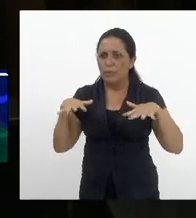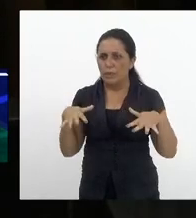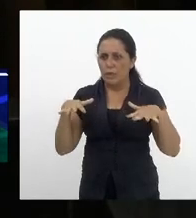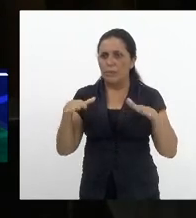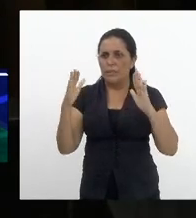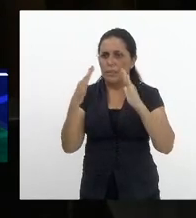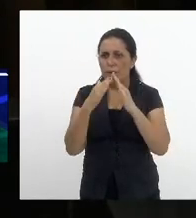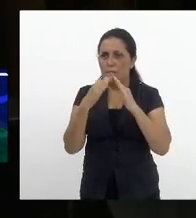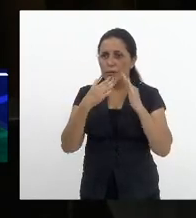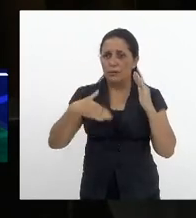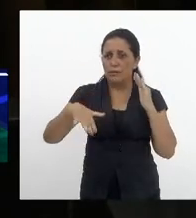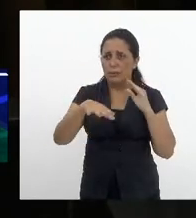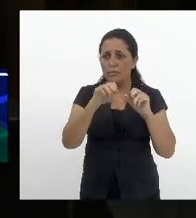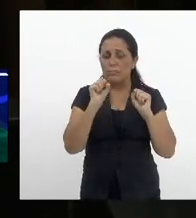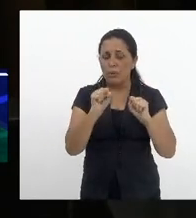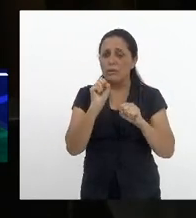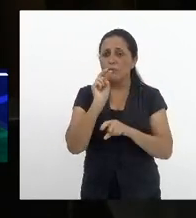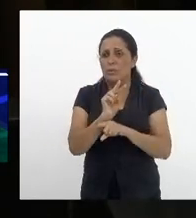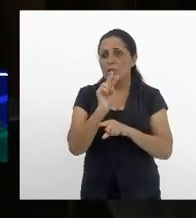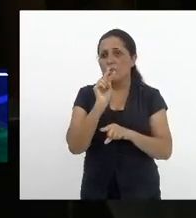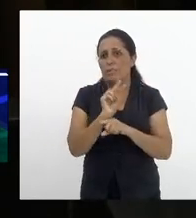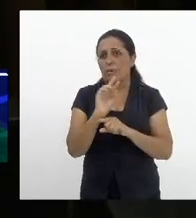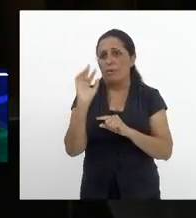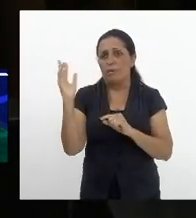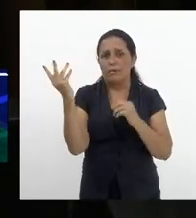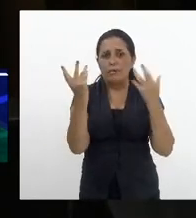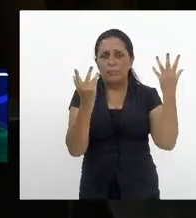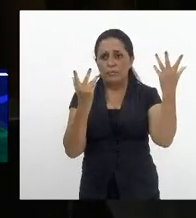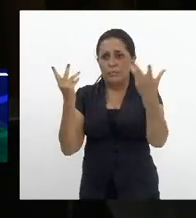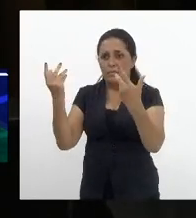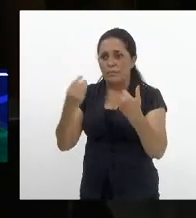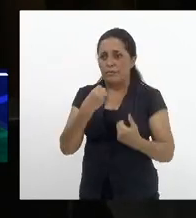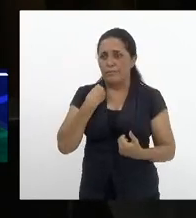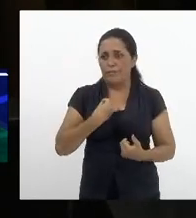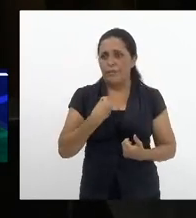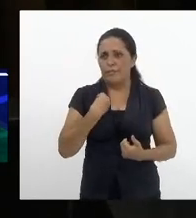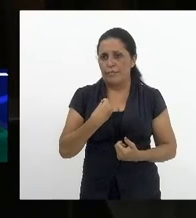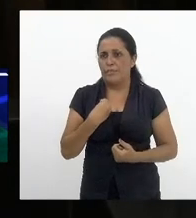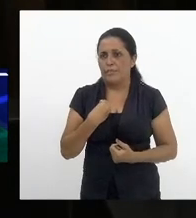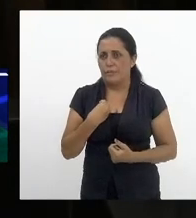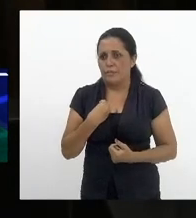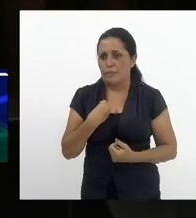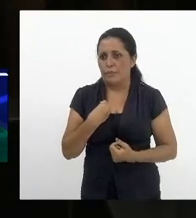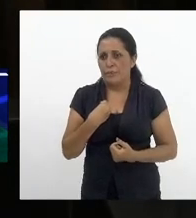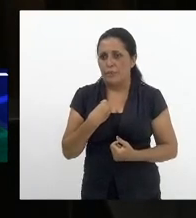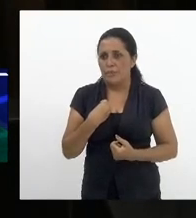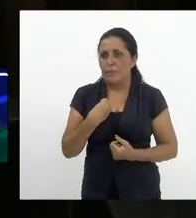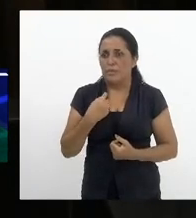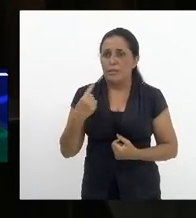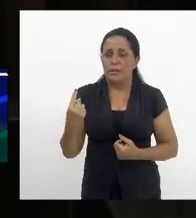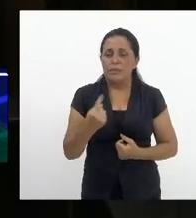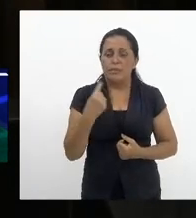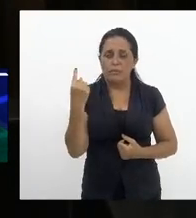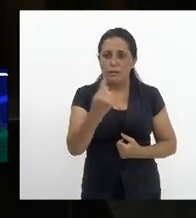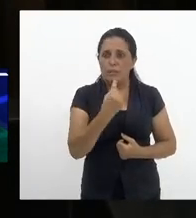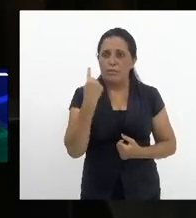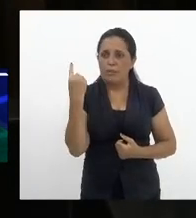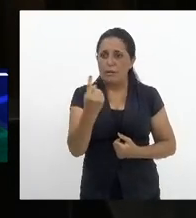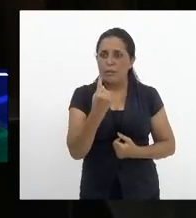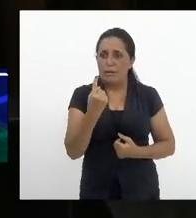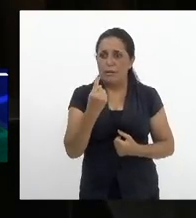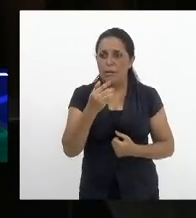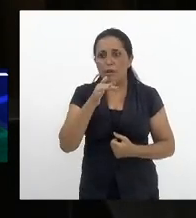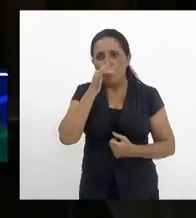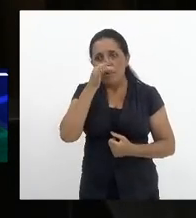para que a gente possa preservar uma das poucas áreas vivas e no entorno da nossa Floresta da Tijuca, que,